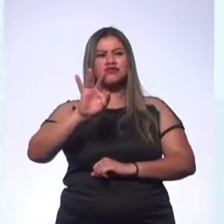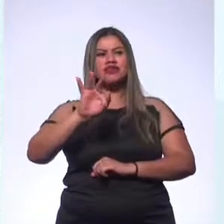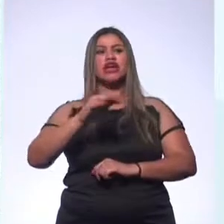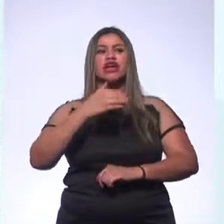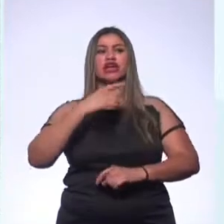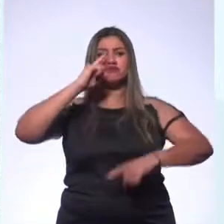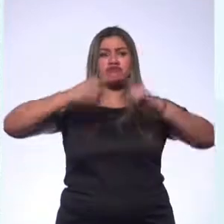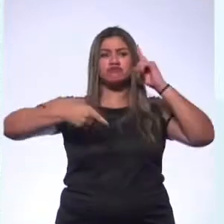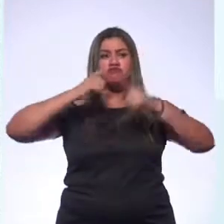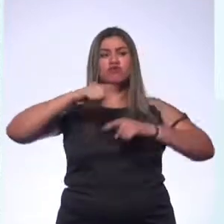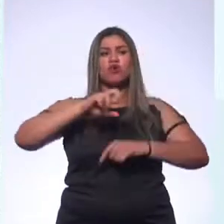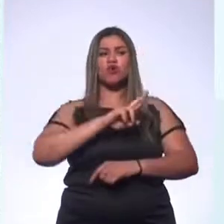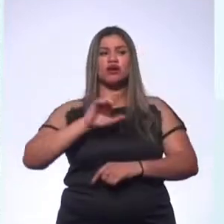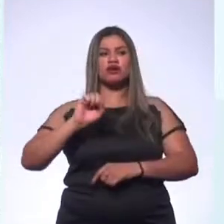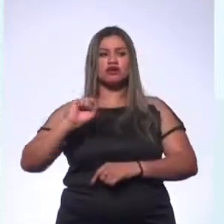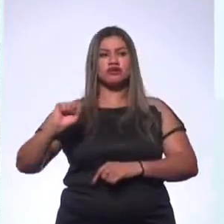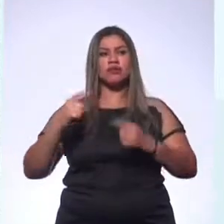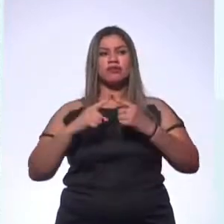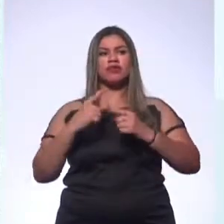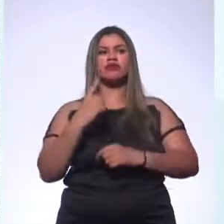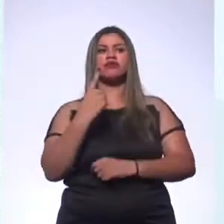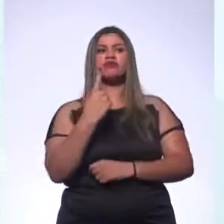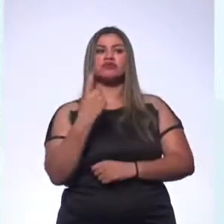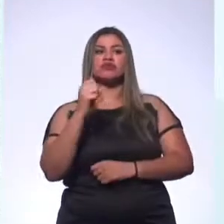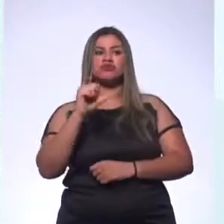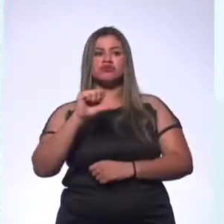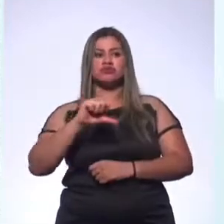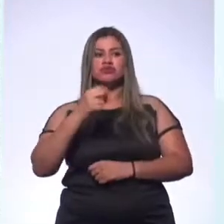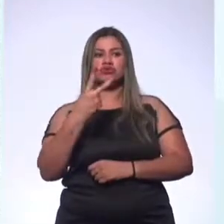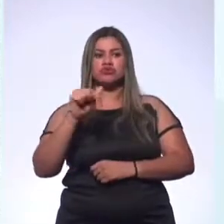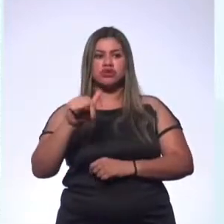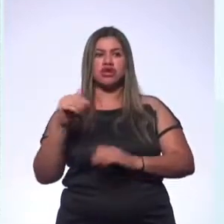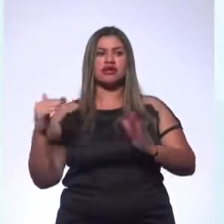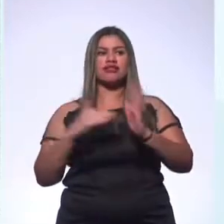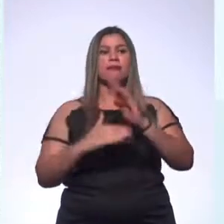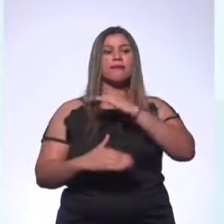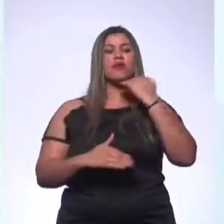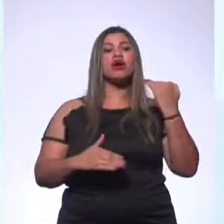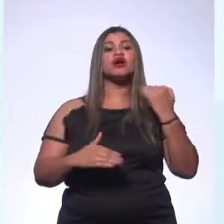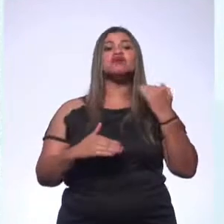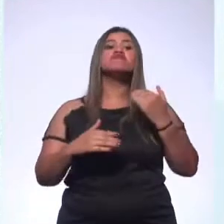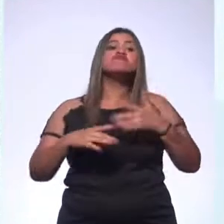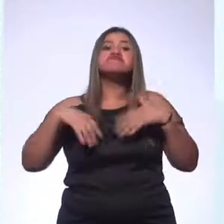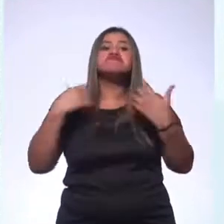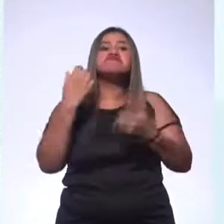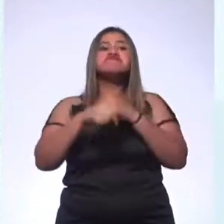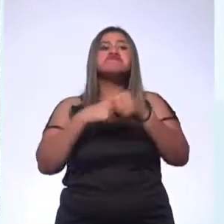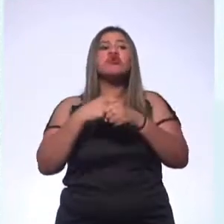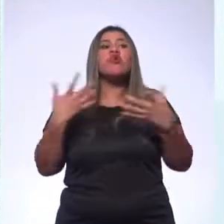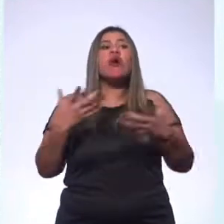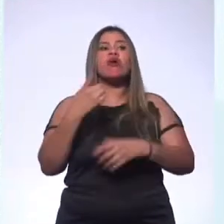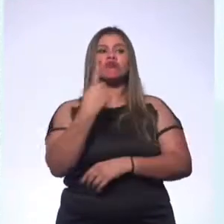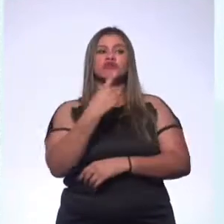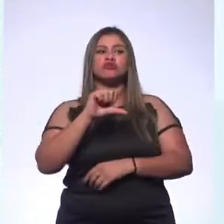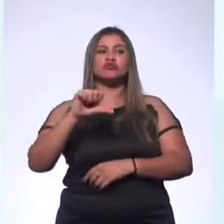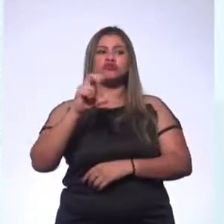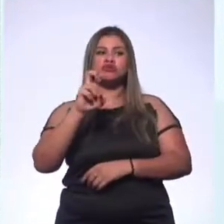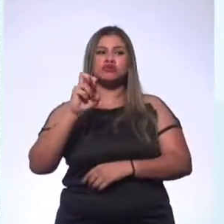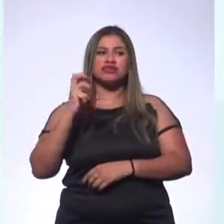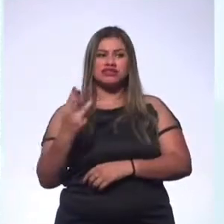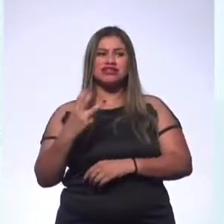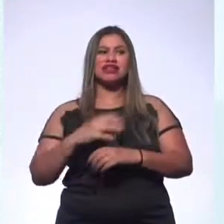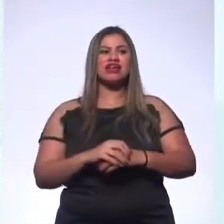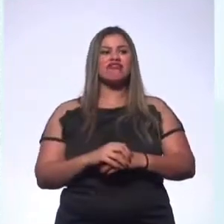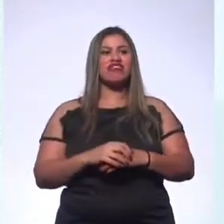de 1927 até a sua morte em 1953. Eu lembro que lá no começo, quando nós começamos a